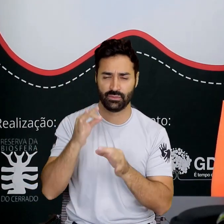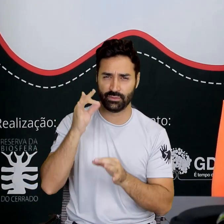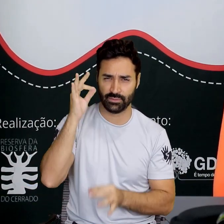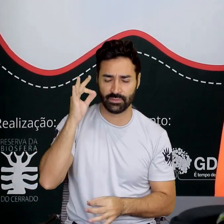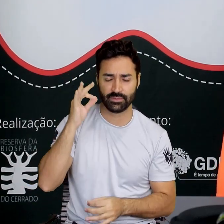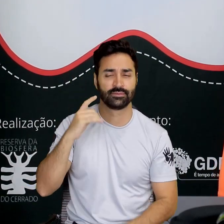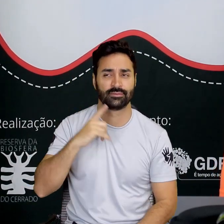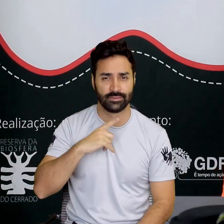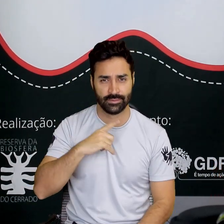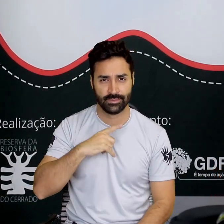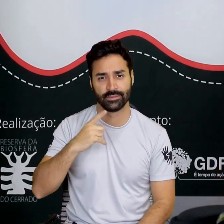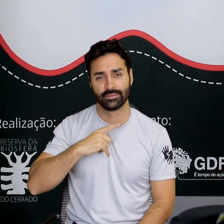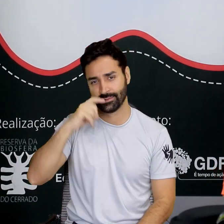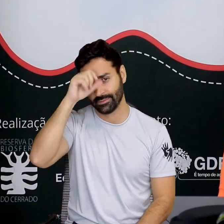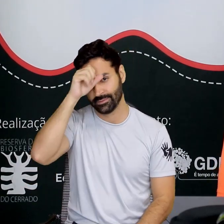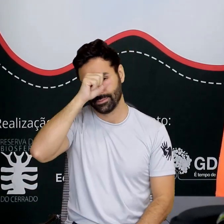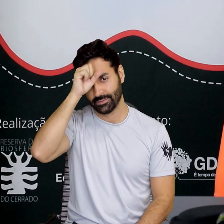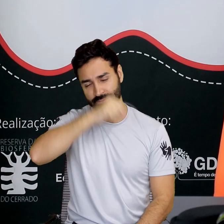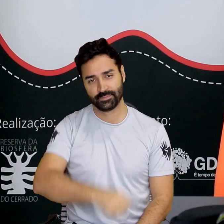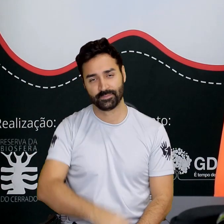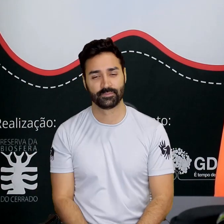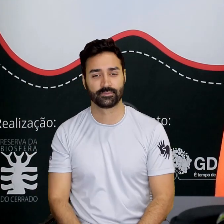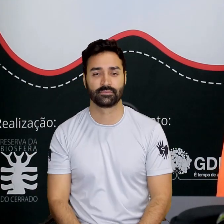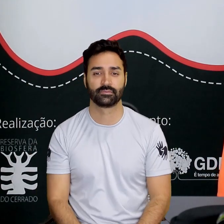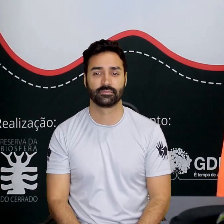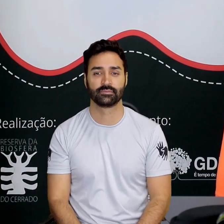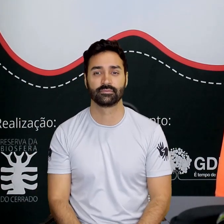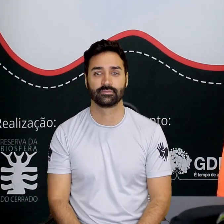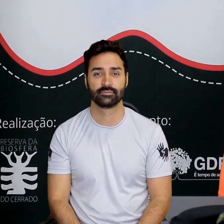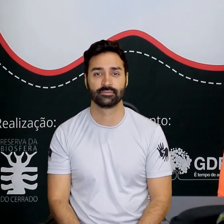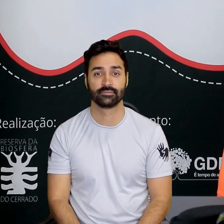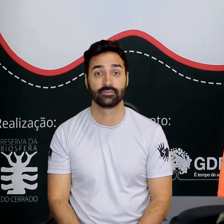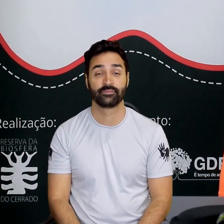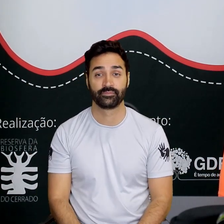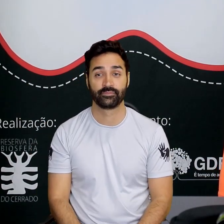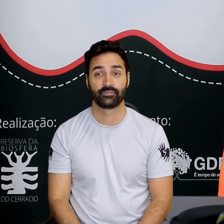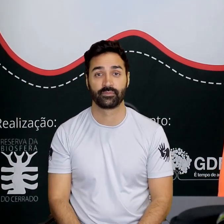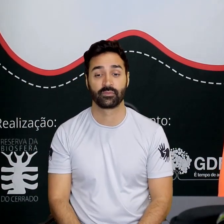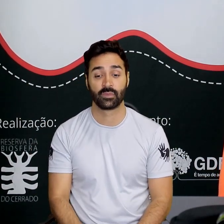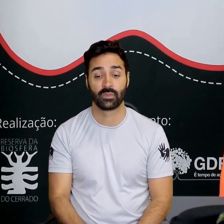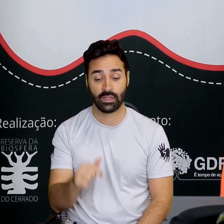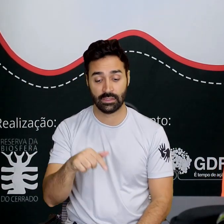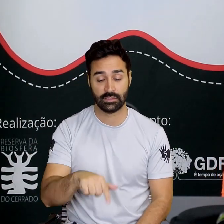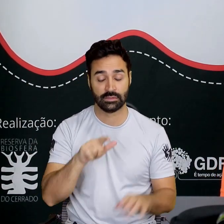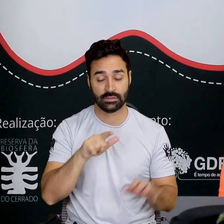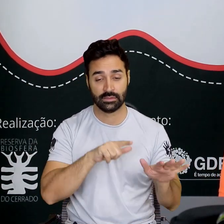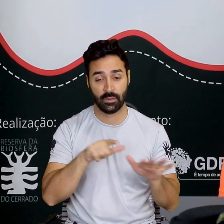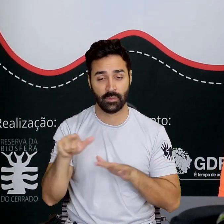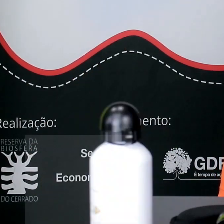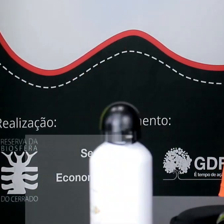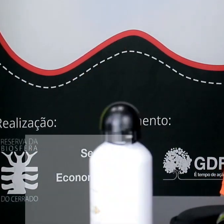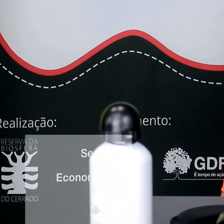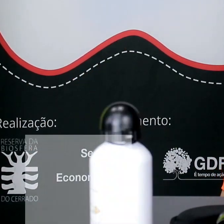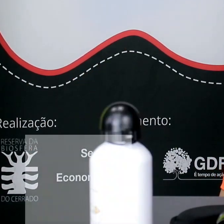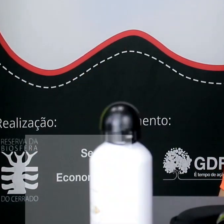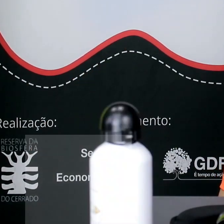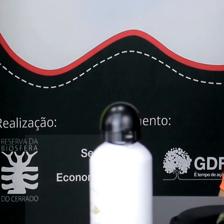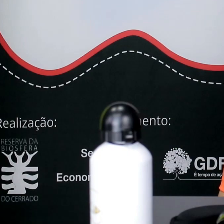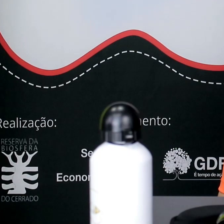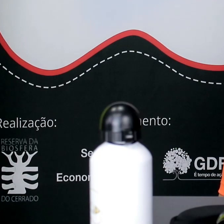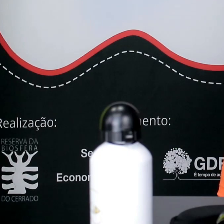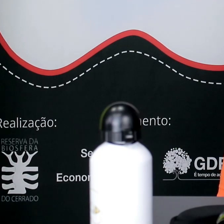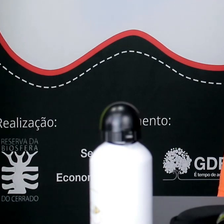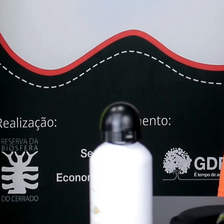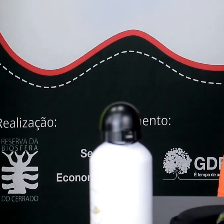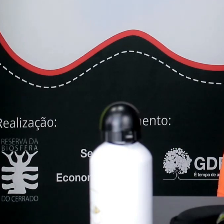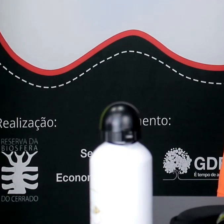para aprender, tá? Lembrando que a gente já veio nessa semana, que foi a nossa primeira semana, essa semana introdutória,